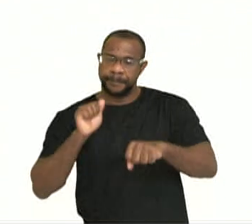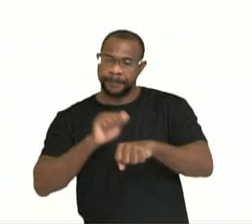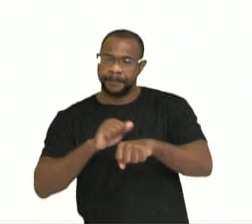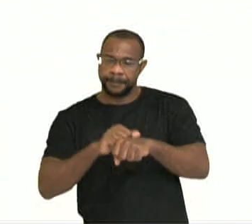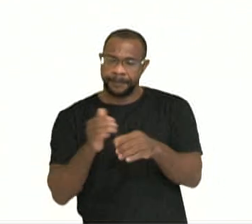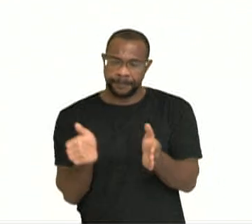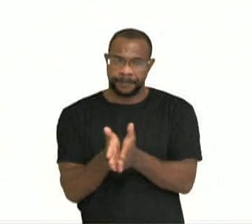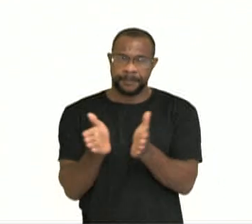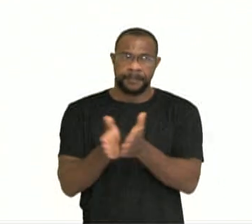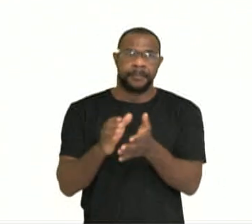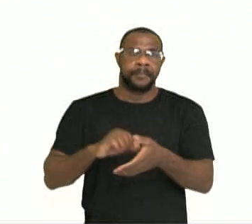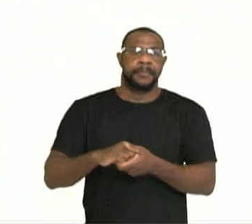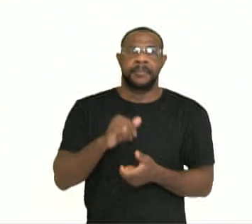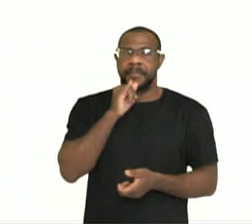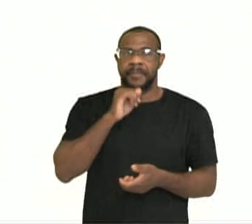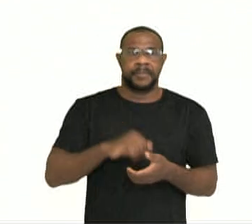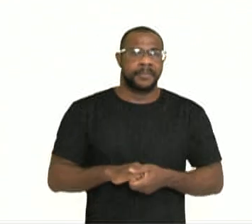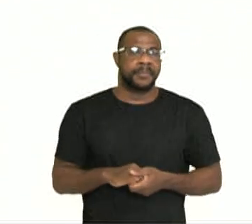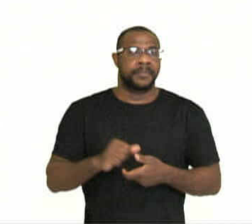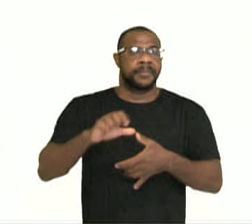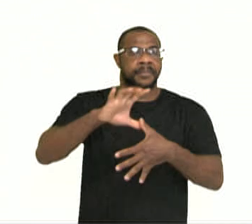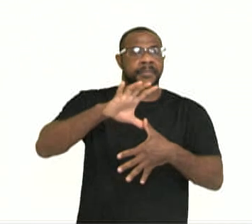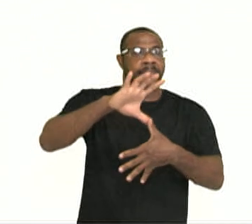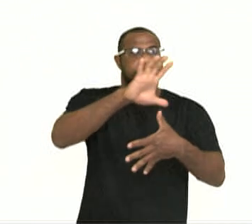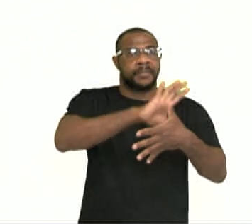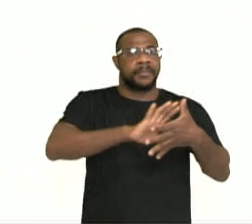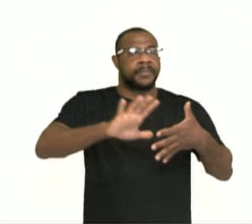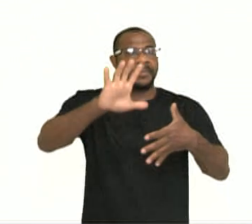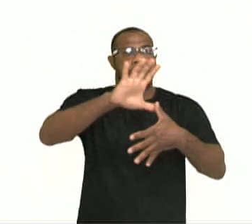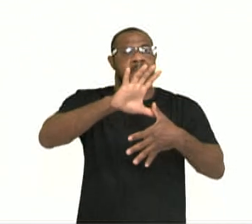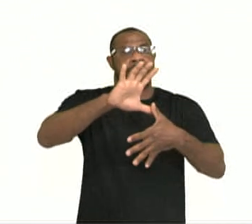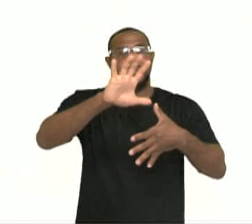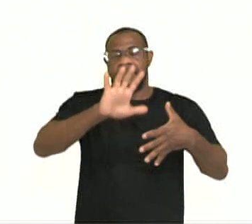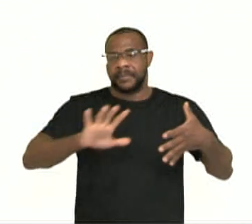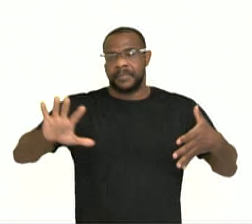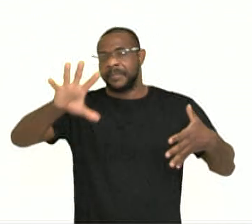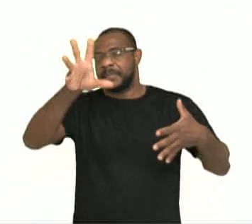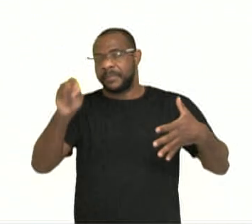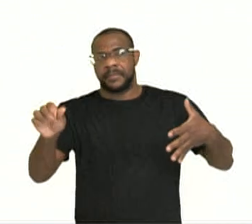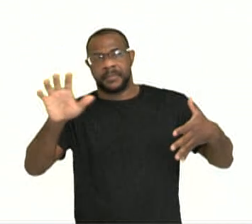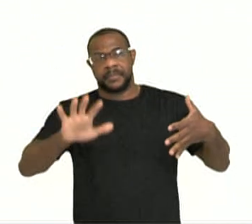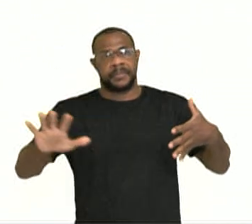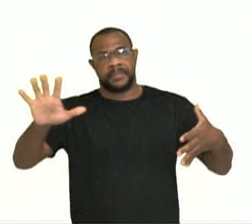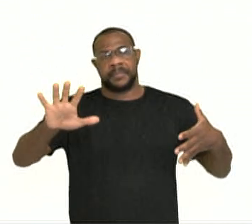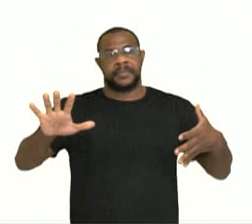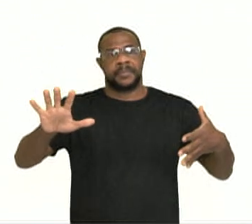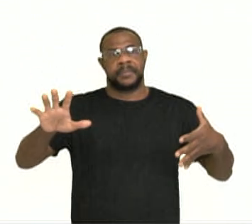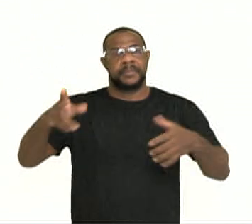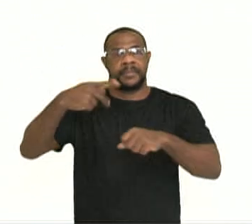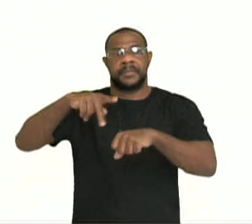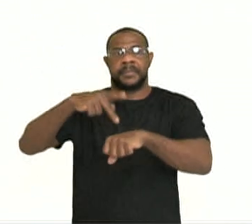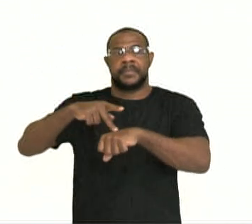aqui países, por exemplo, da América Latina, países do continente africano e países ali de parte